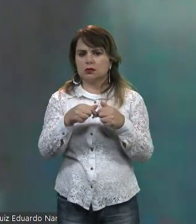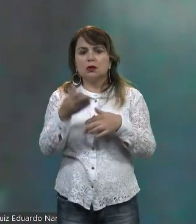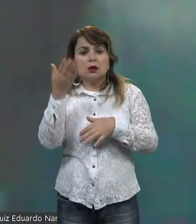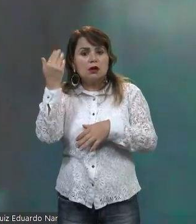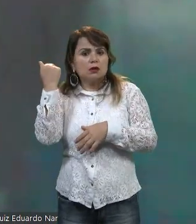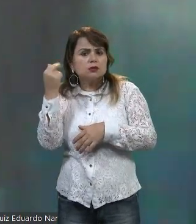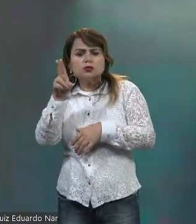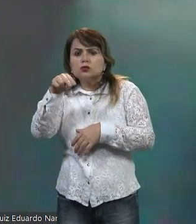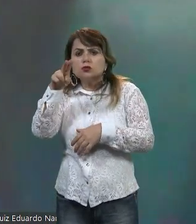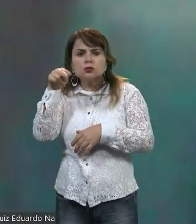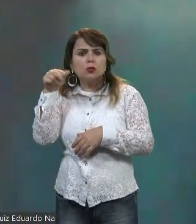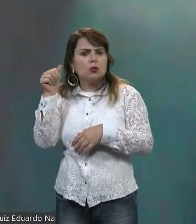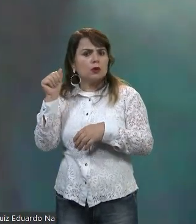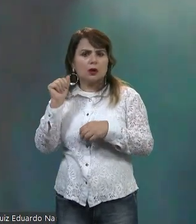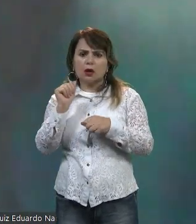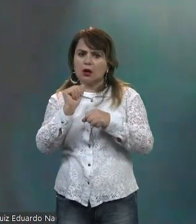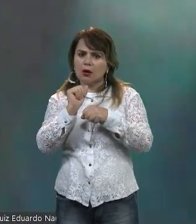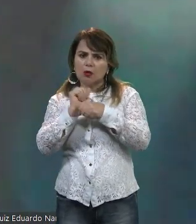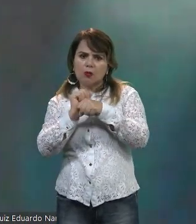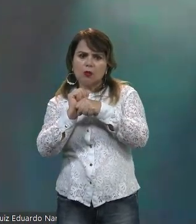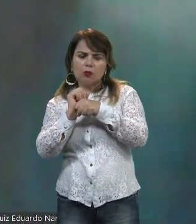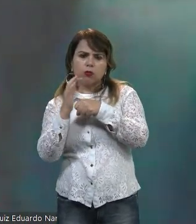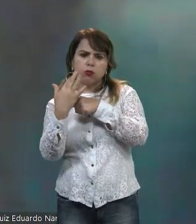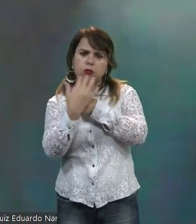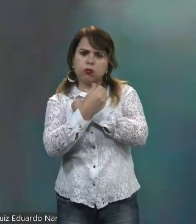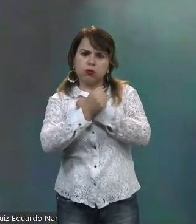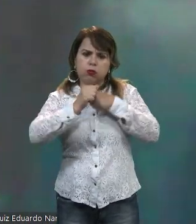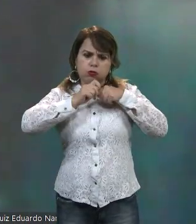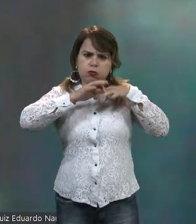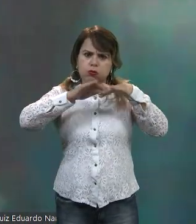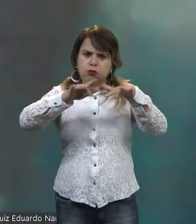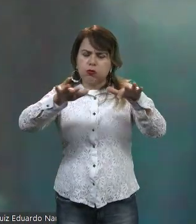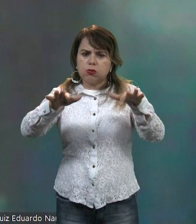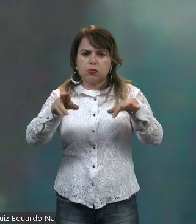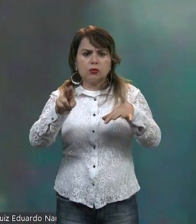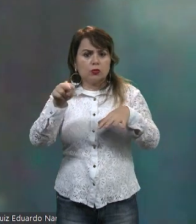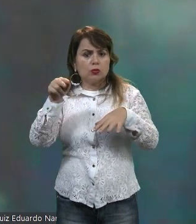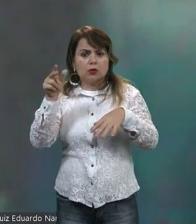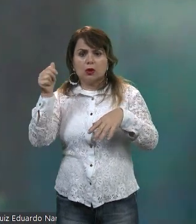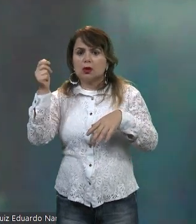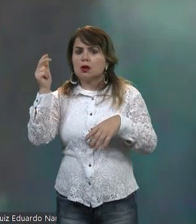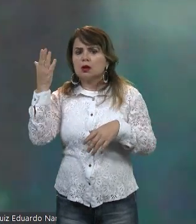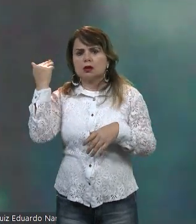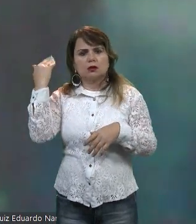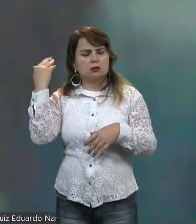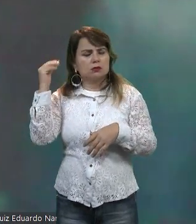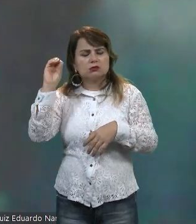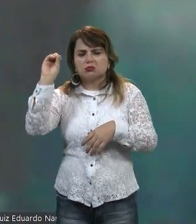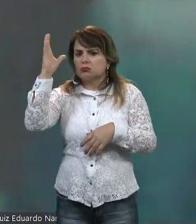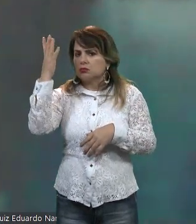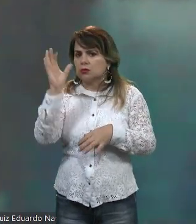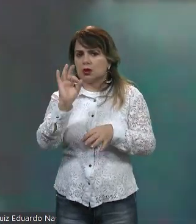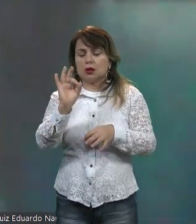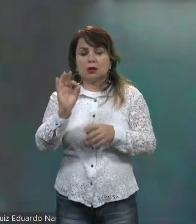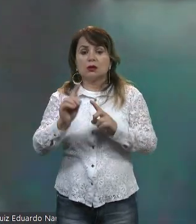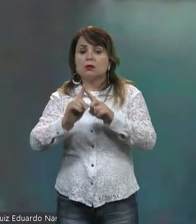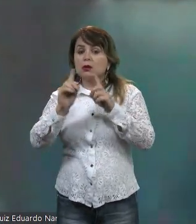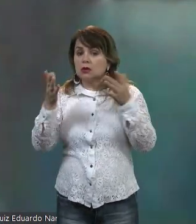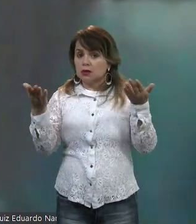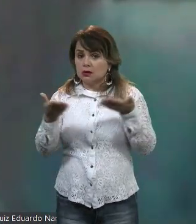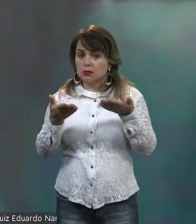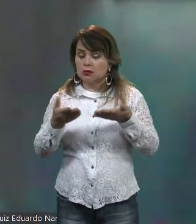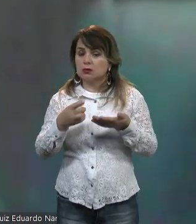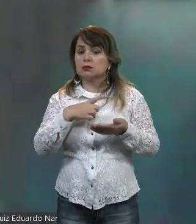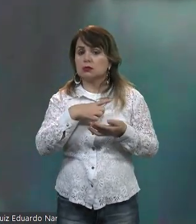pandemia, acho que ninguém viveu semelhante a essa, e acho que os nossos profissionais